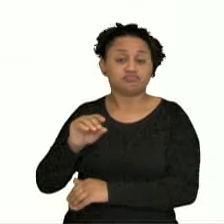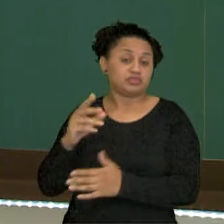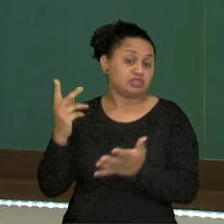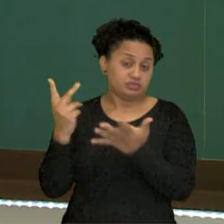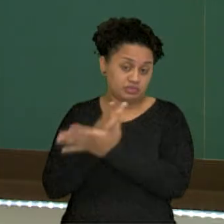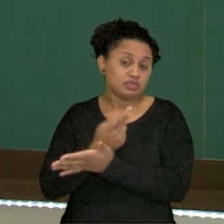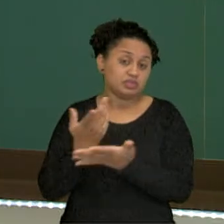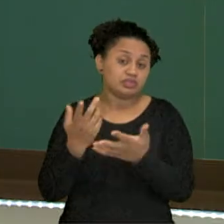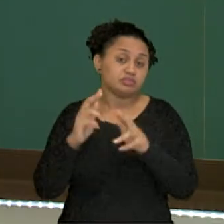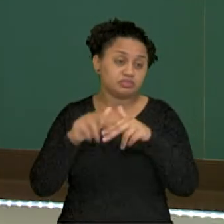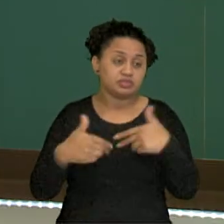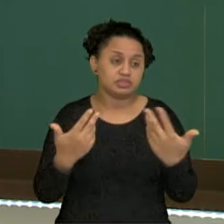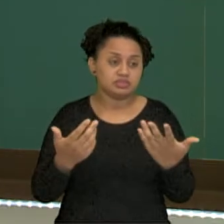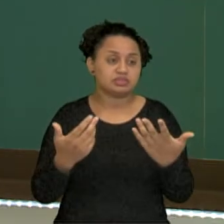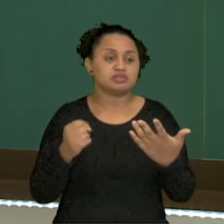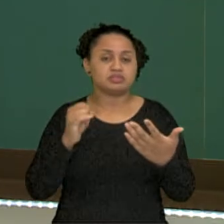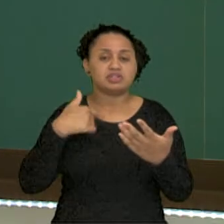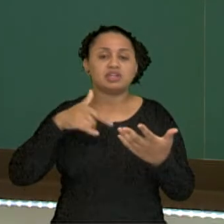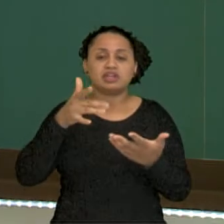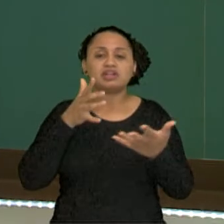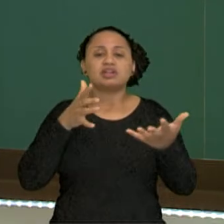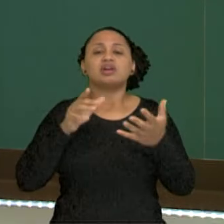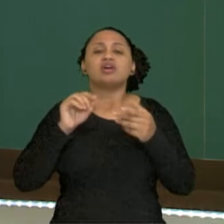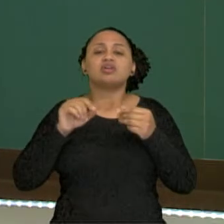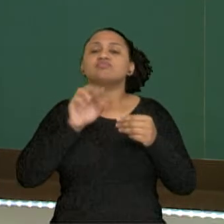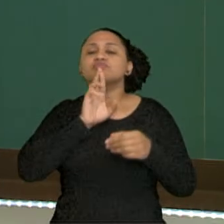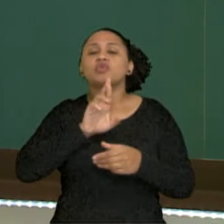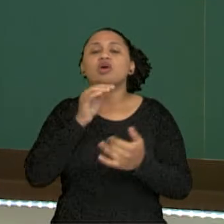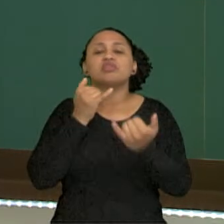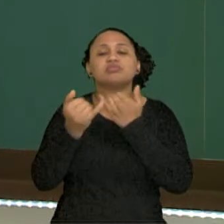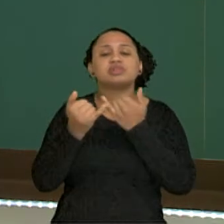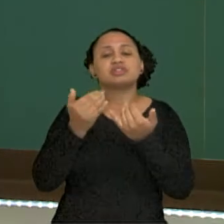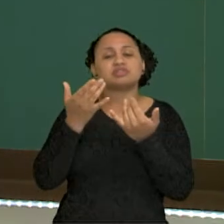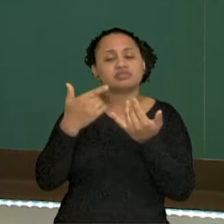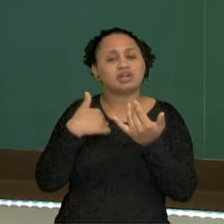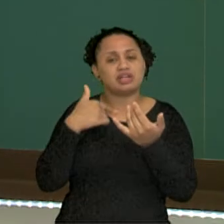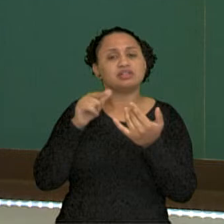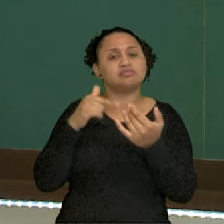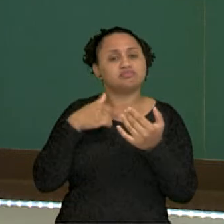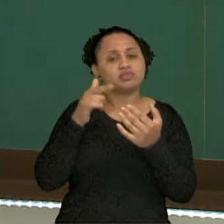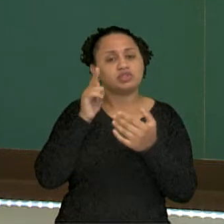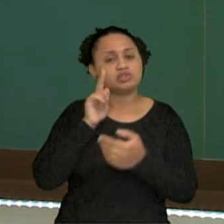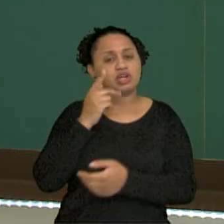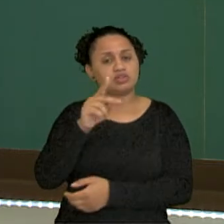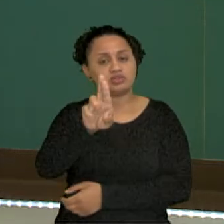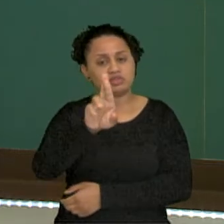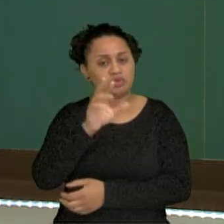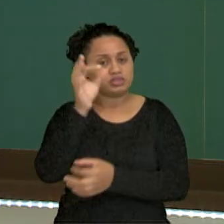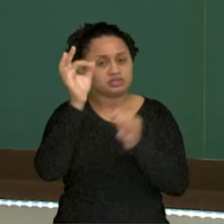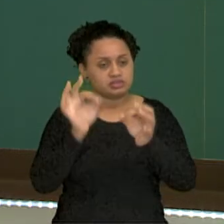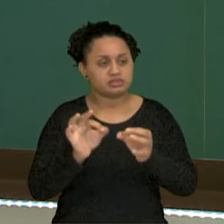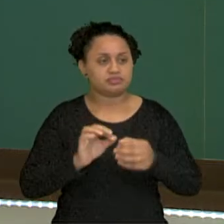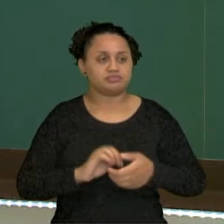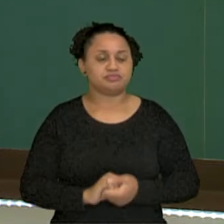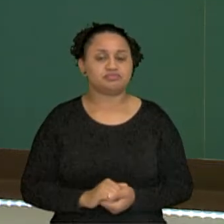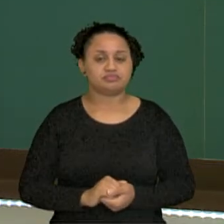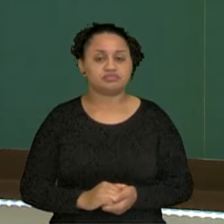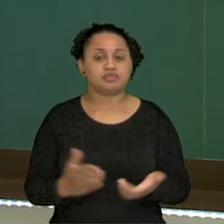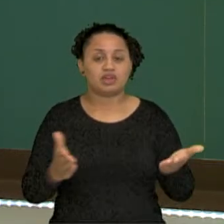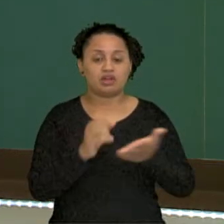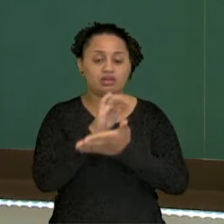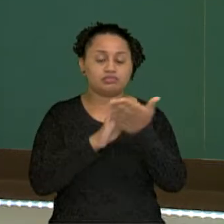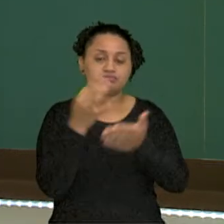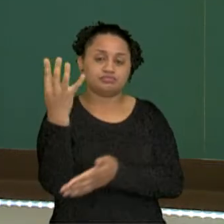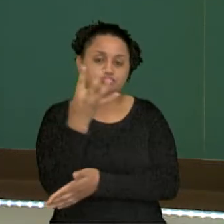ok? Então se vocês fizeram uma resposta similar a essa, está correto. Vamos de atividade